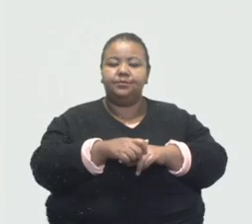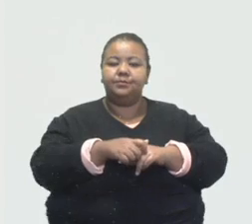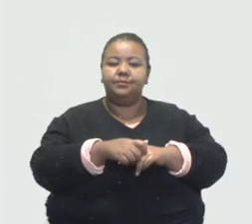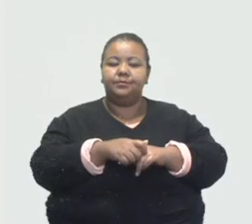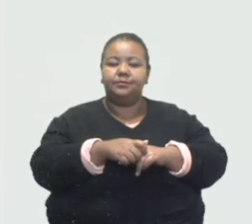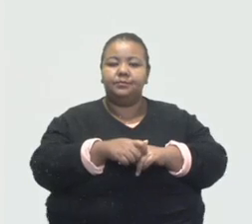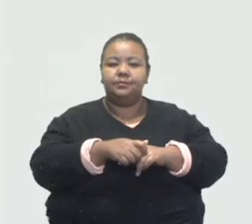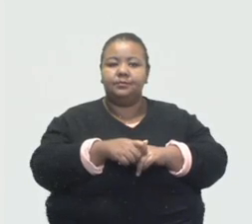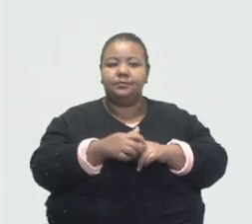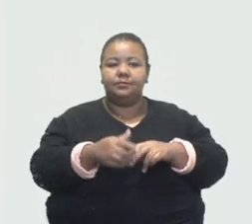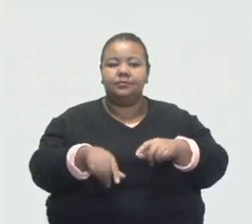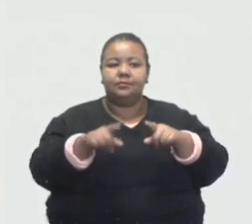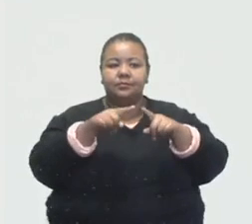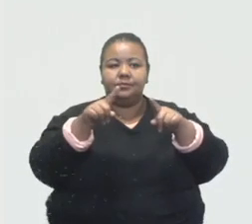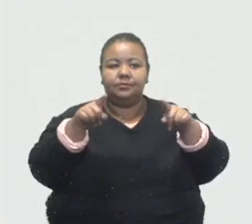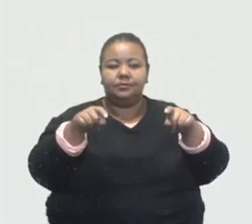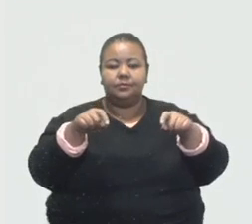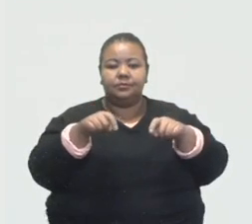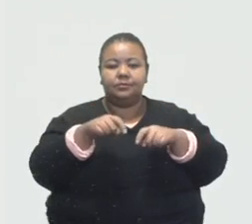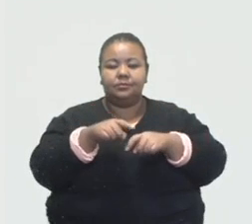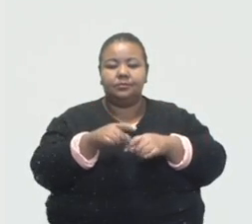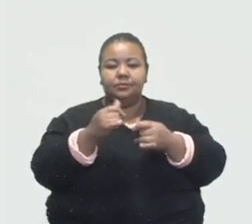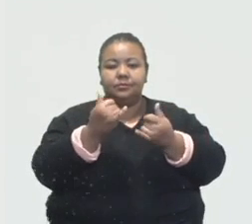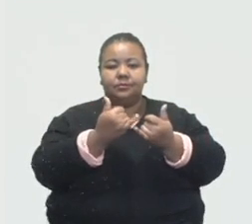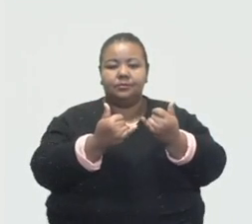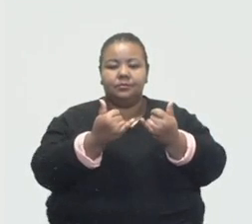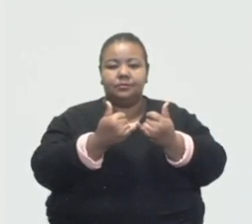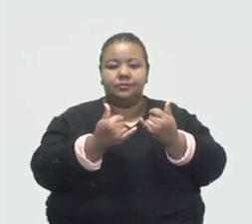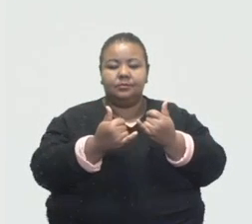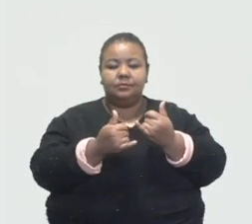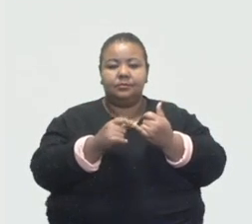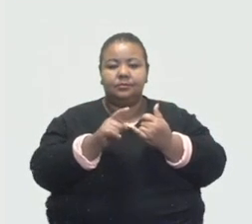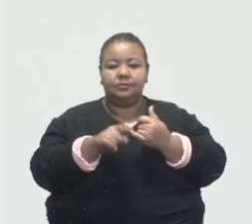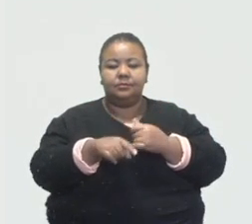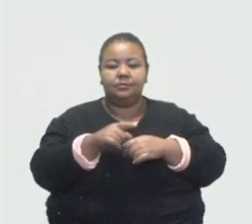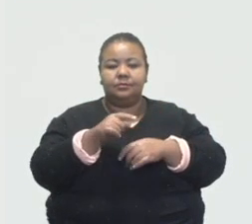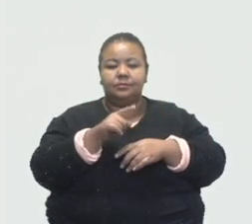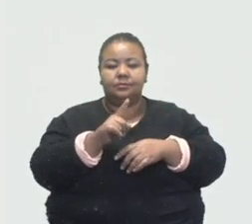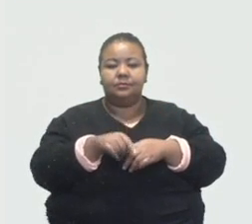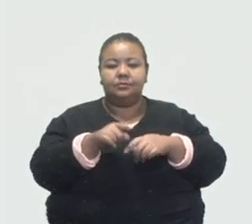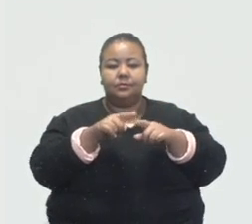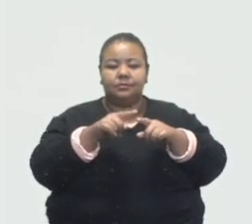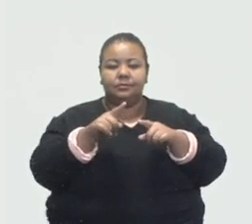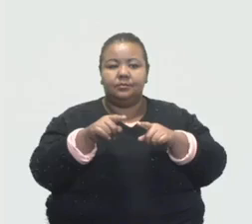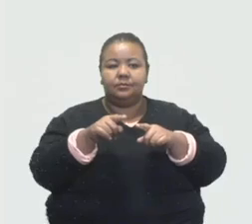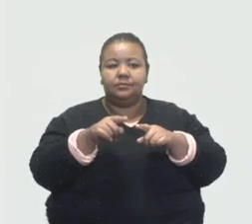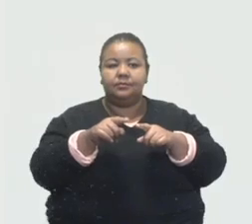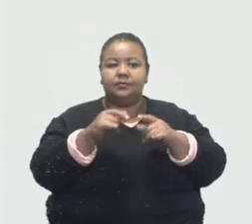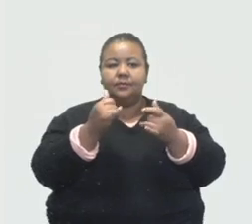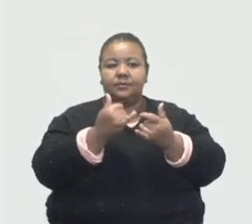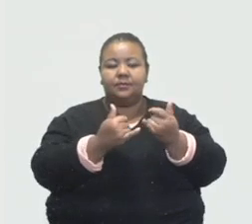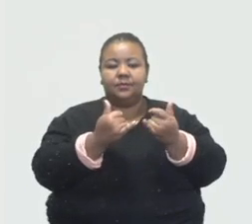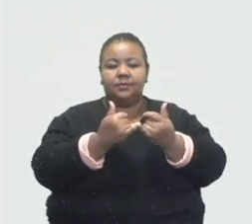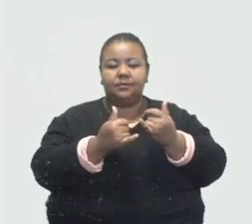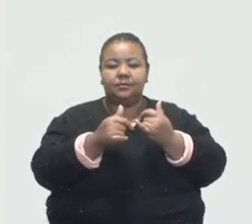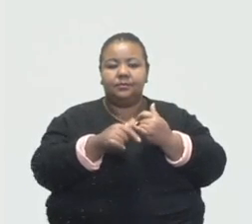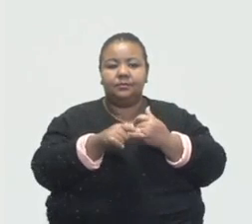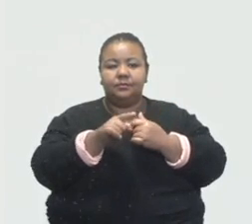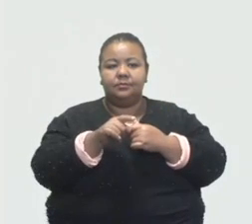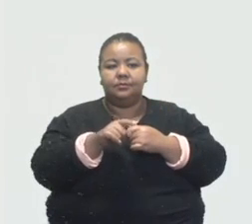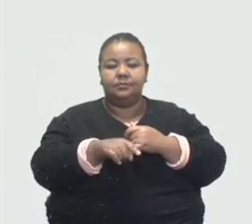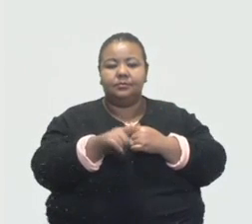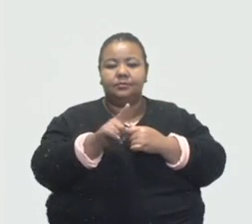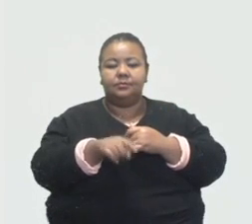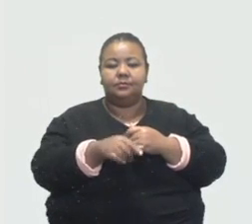conceito de matriz semelhante, a gente vai ter que a semelhança entre as matrizes